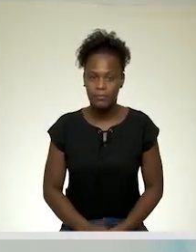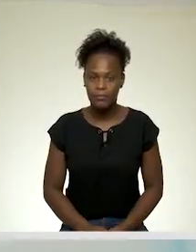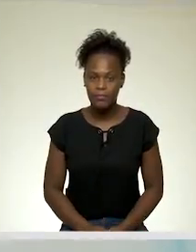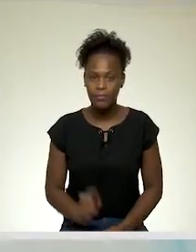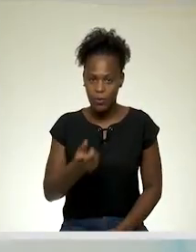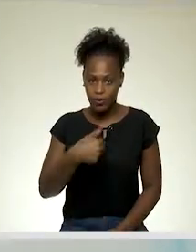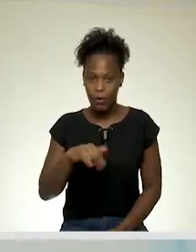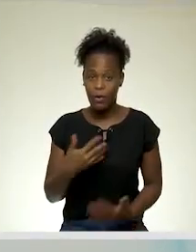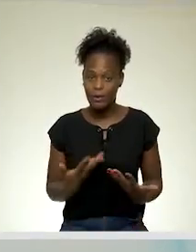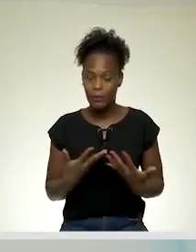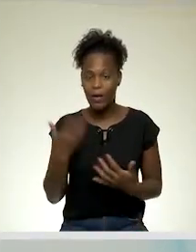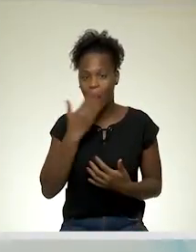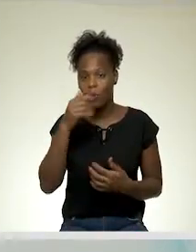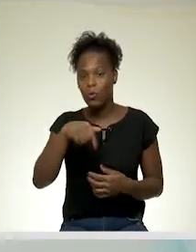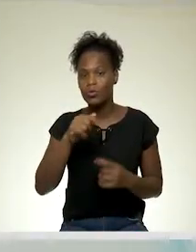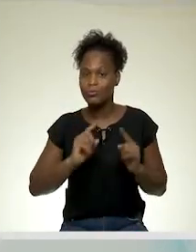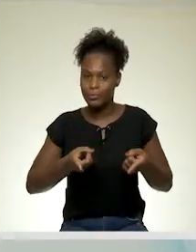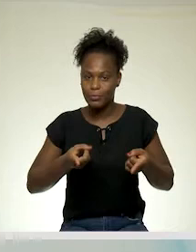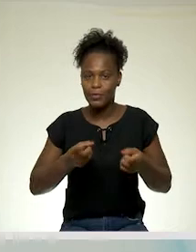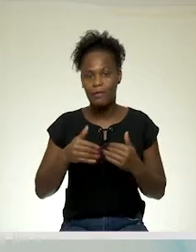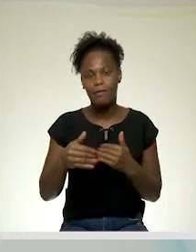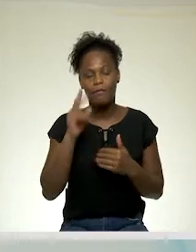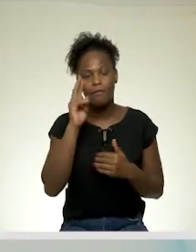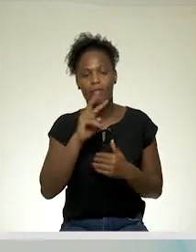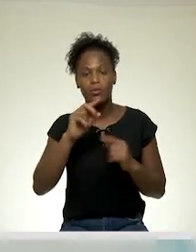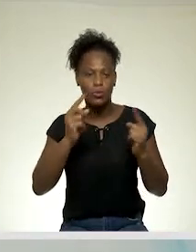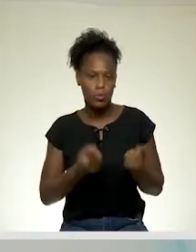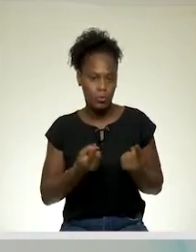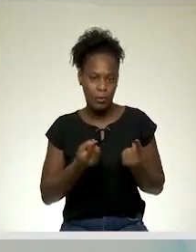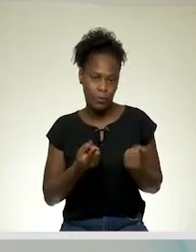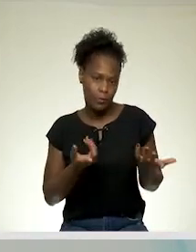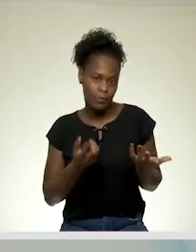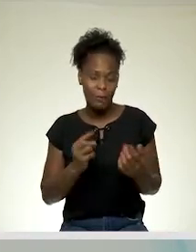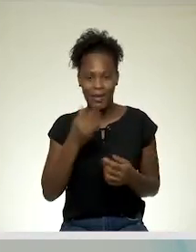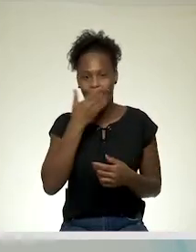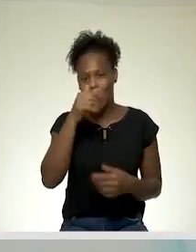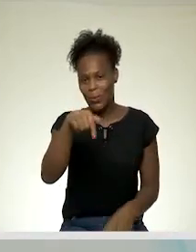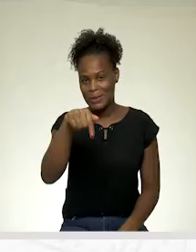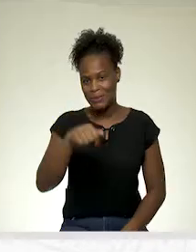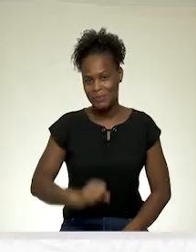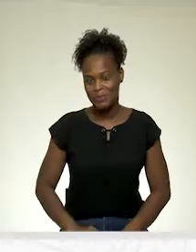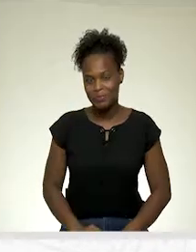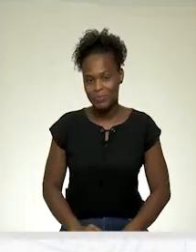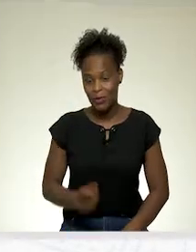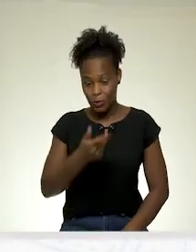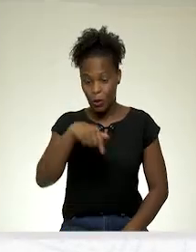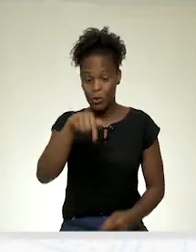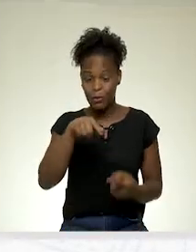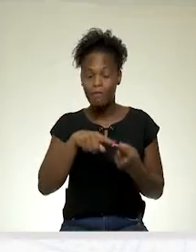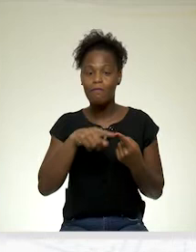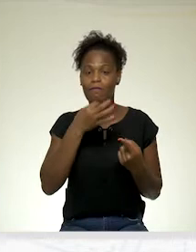Vamos iniciar a nossa aula de hoje e ver o sumário para essa aula. Vamos falar